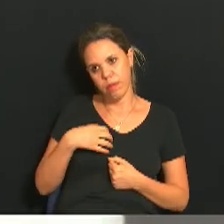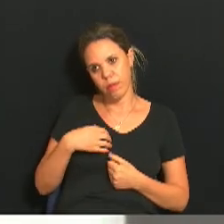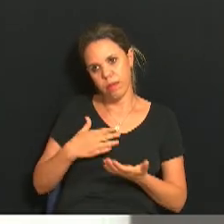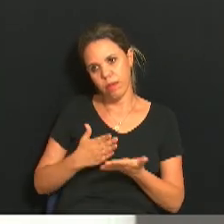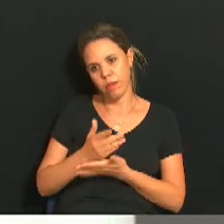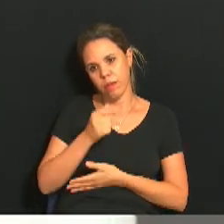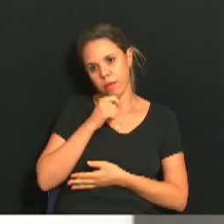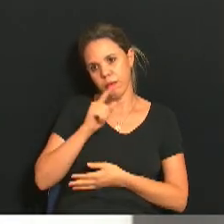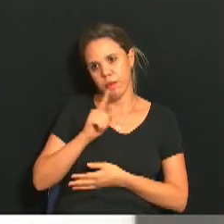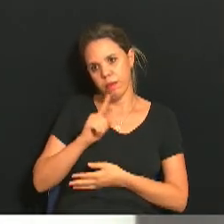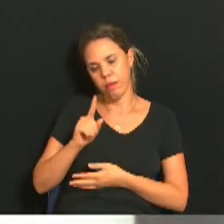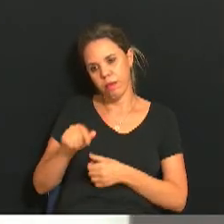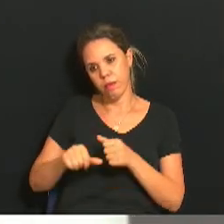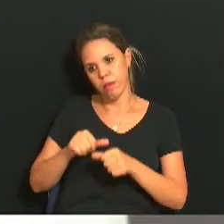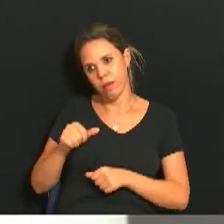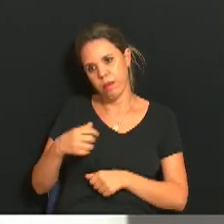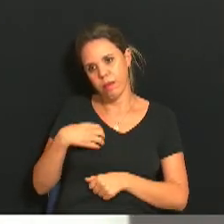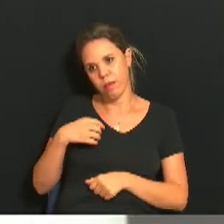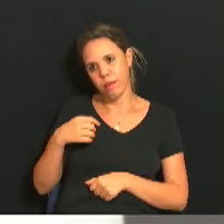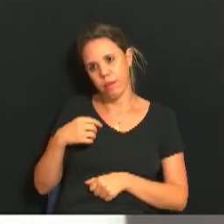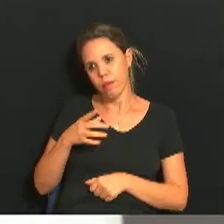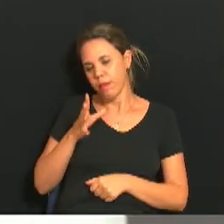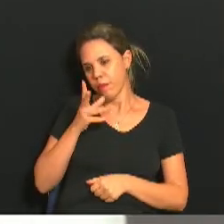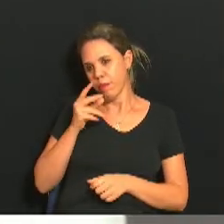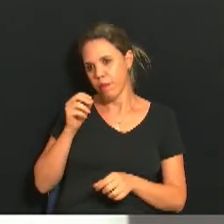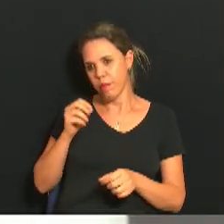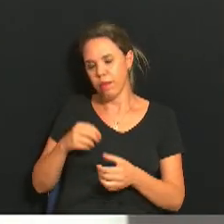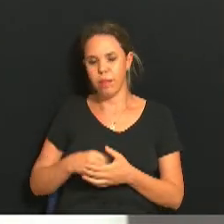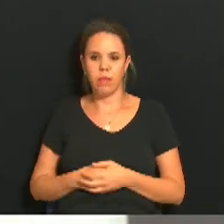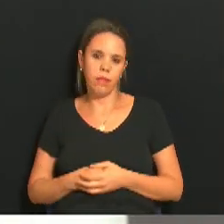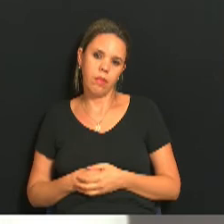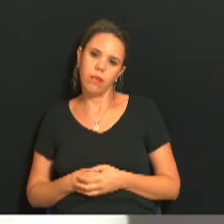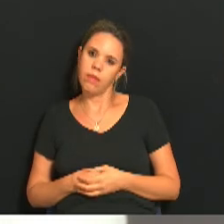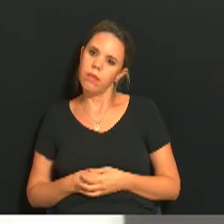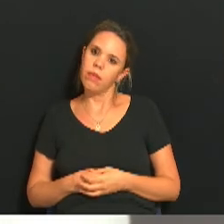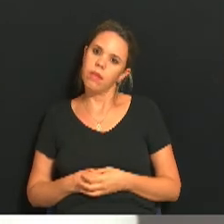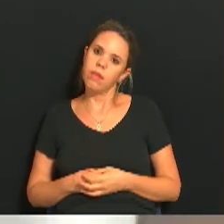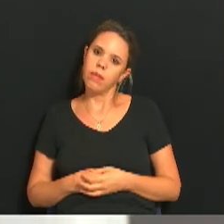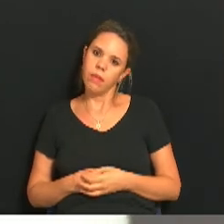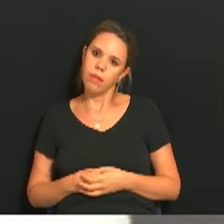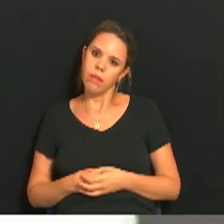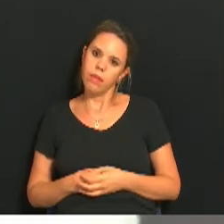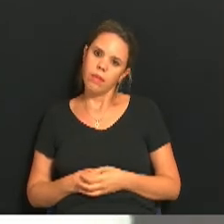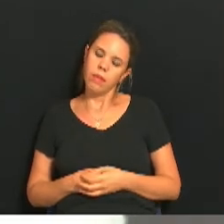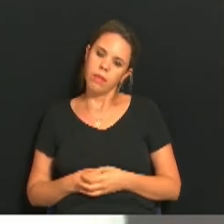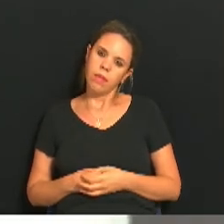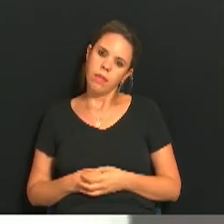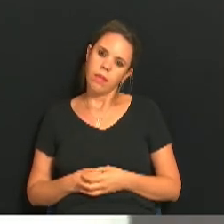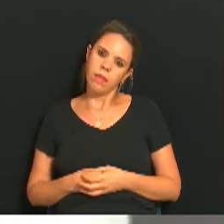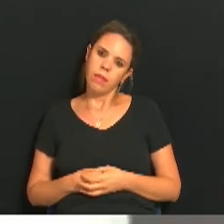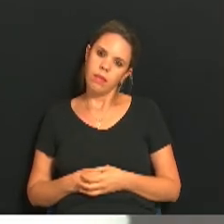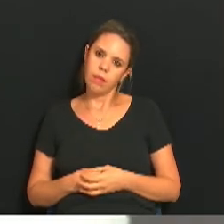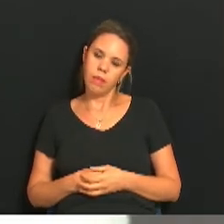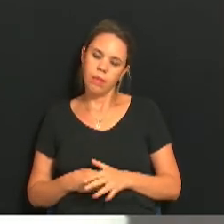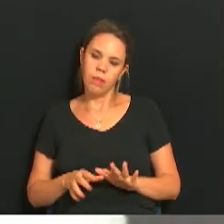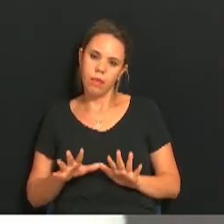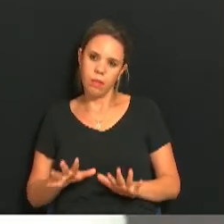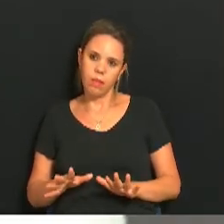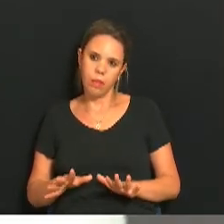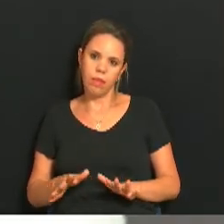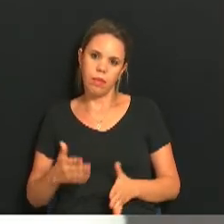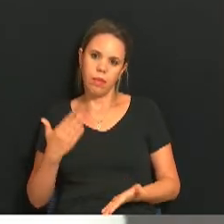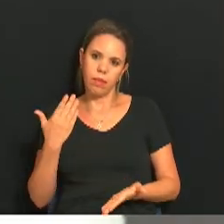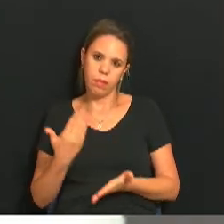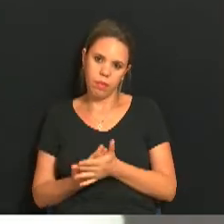aprovado que já não tem tá o projeto já não tá em casa é a serpente Vado Mas eu